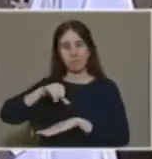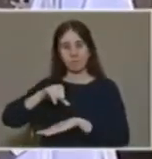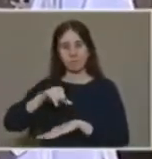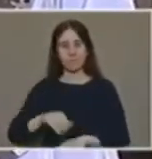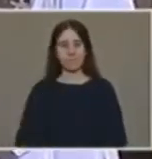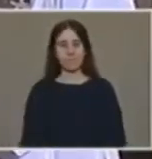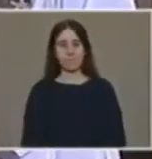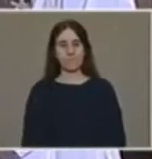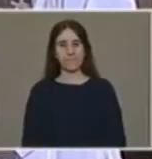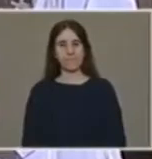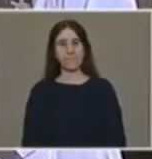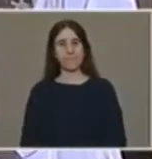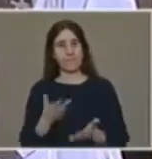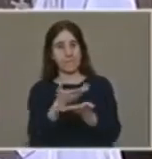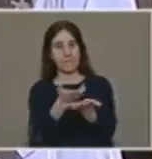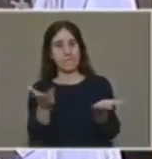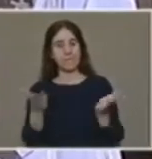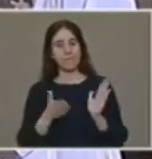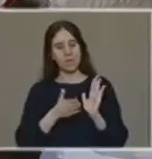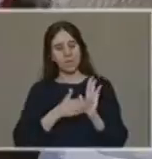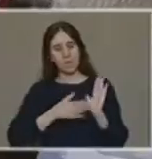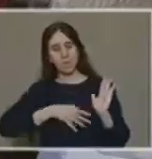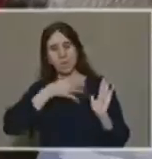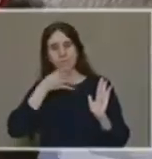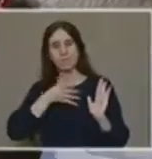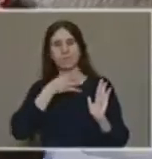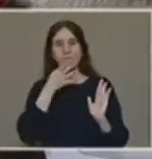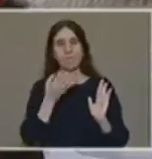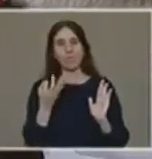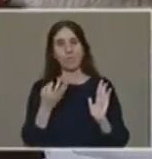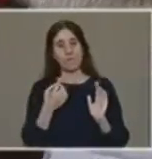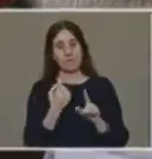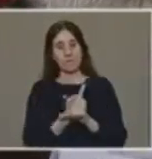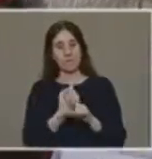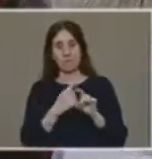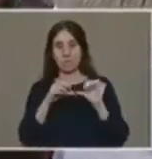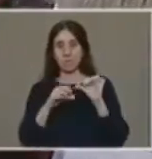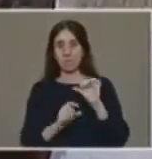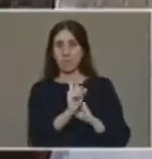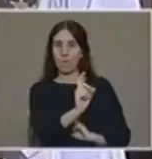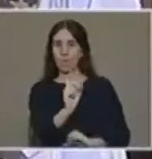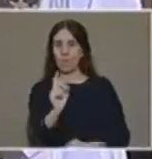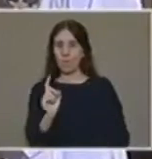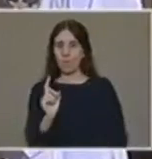Vós sois as testemunhas de todas estas coisas.